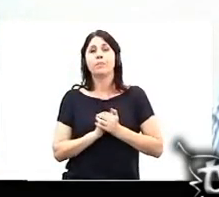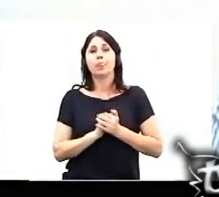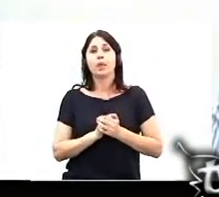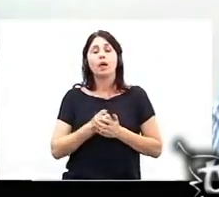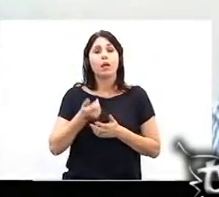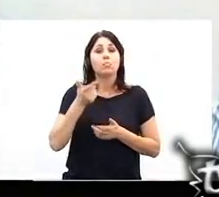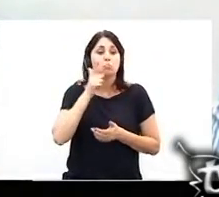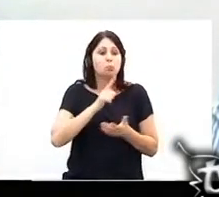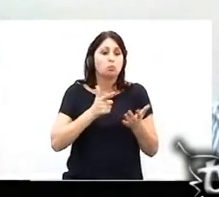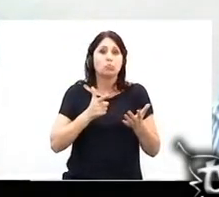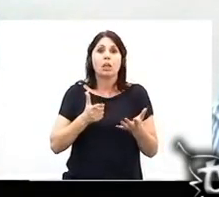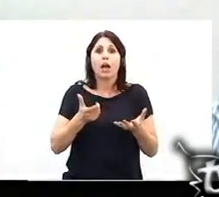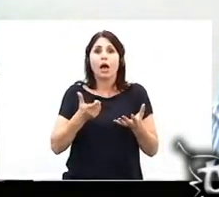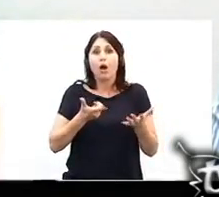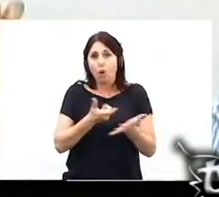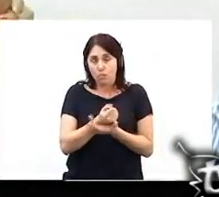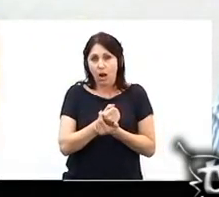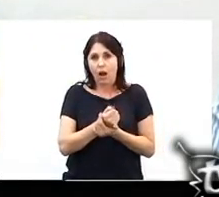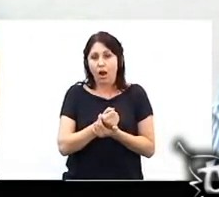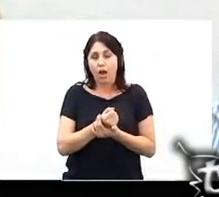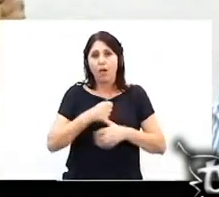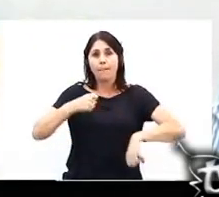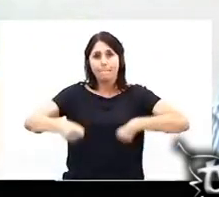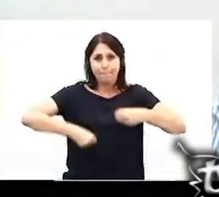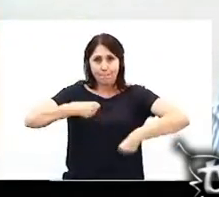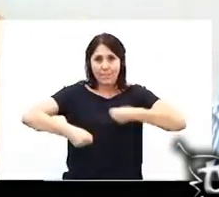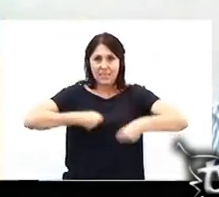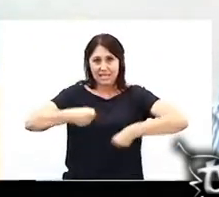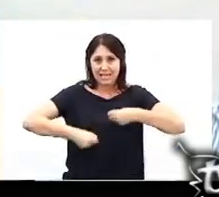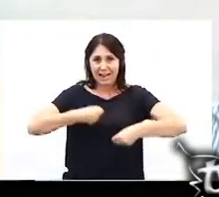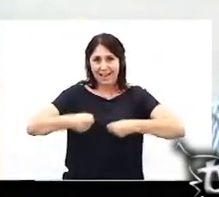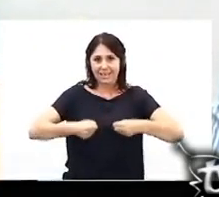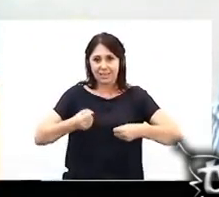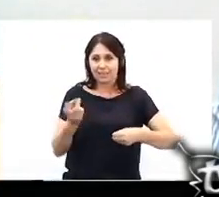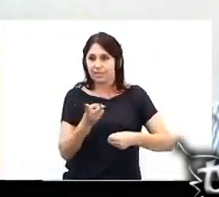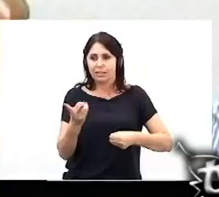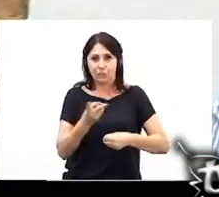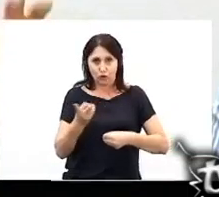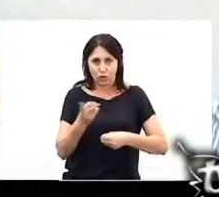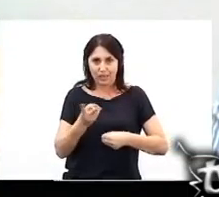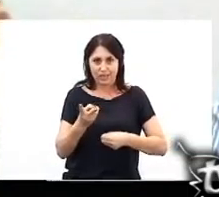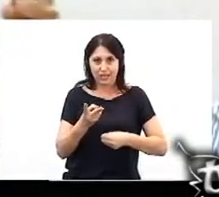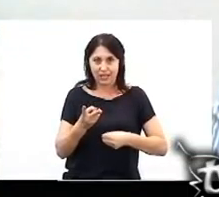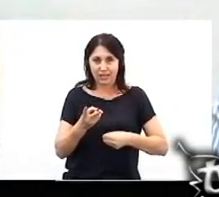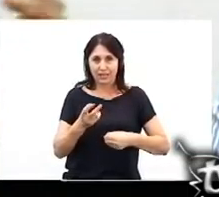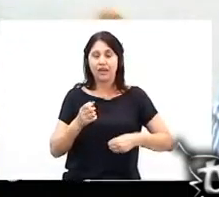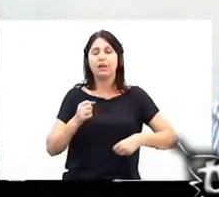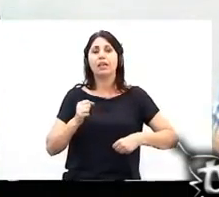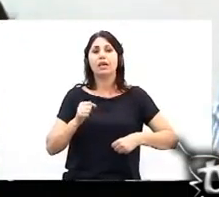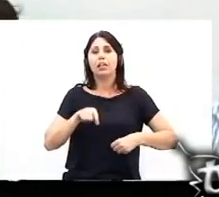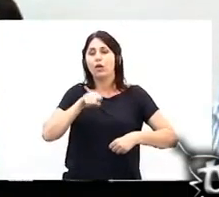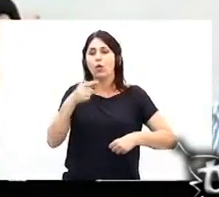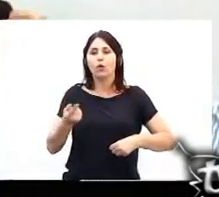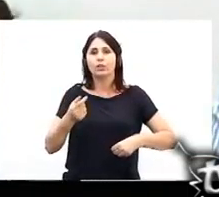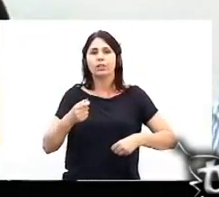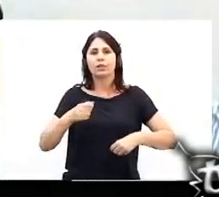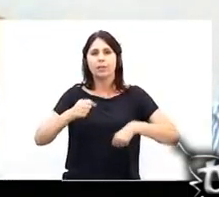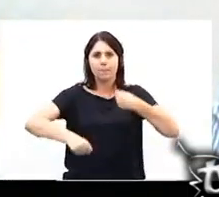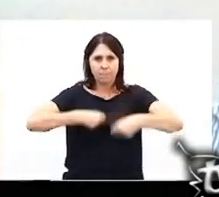que adquirisse algumas bicicletas adaptadas para pessoas cegas,